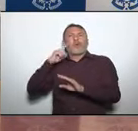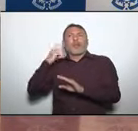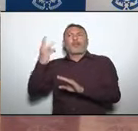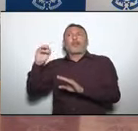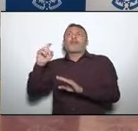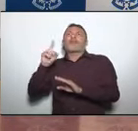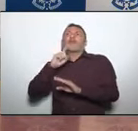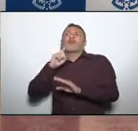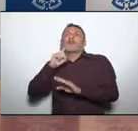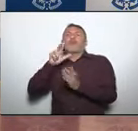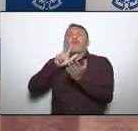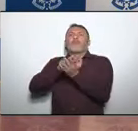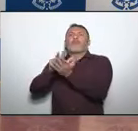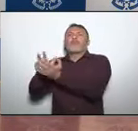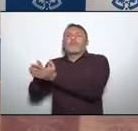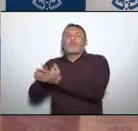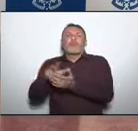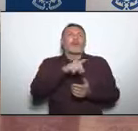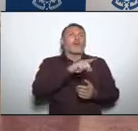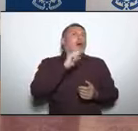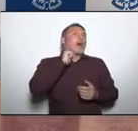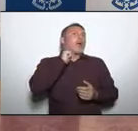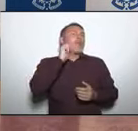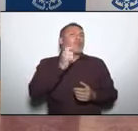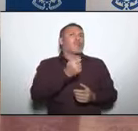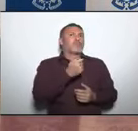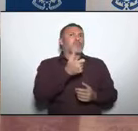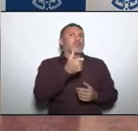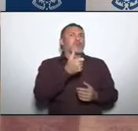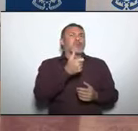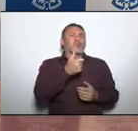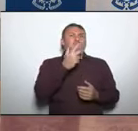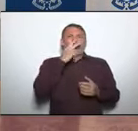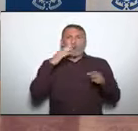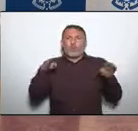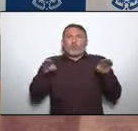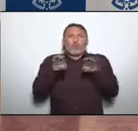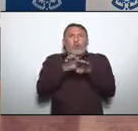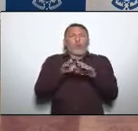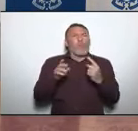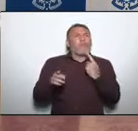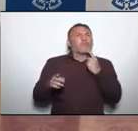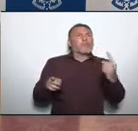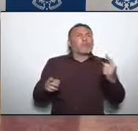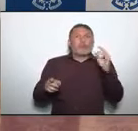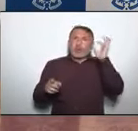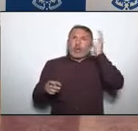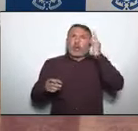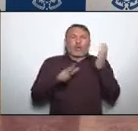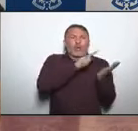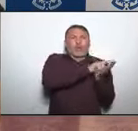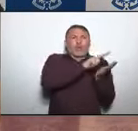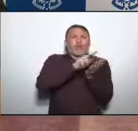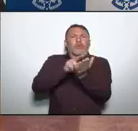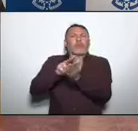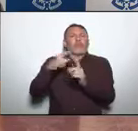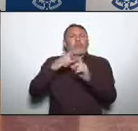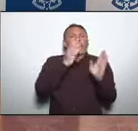demanda para o hospital é uma demanda exponencial, até maior do que o crescimento